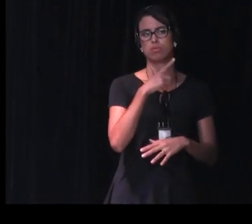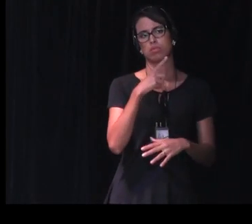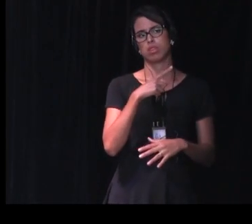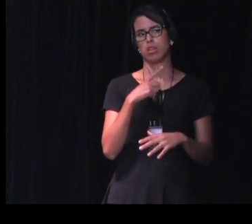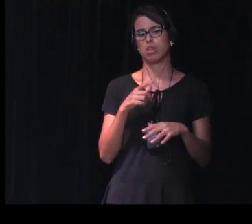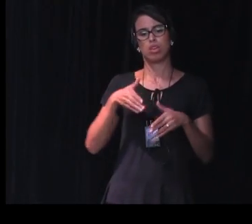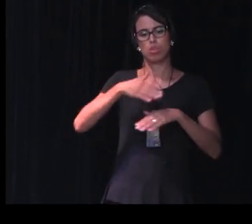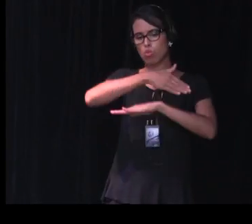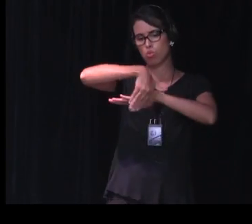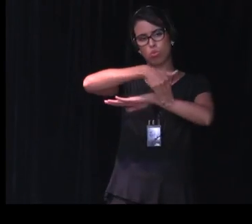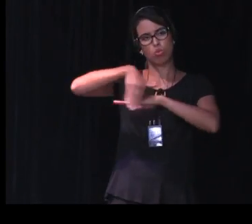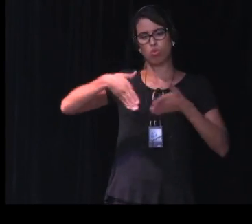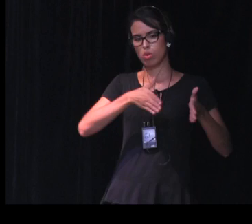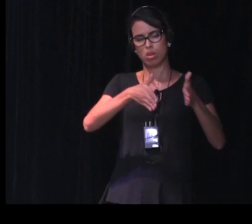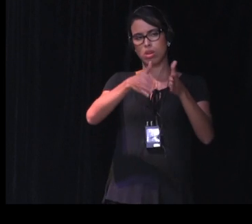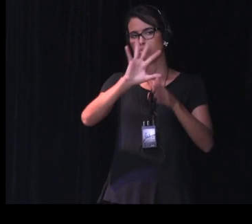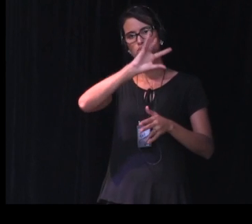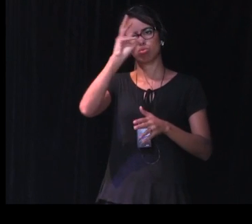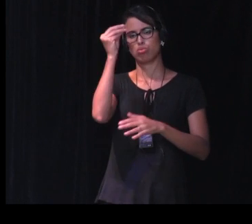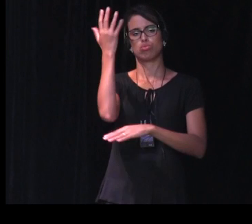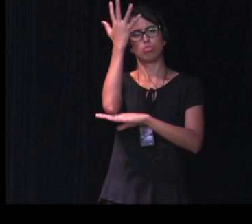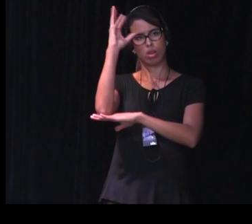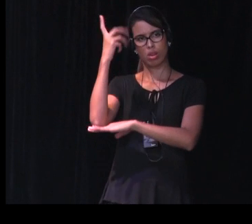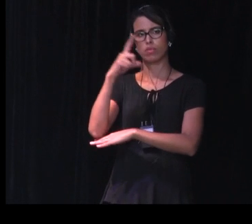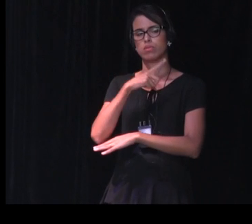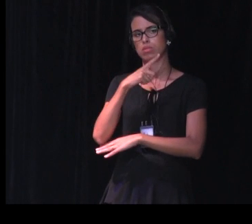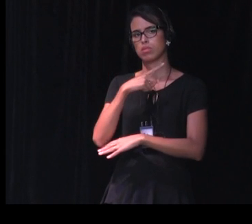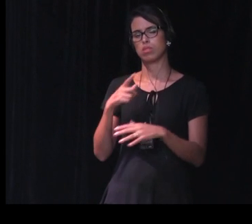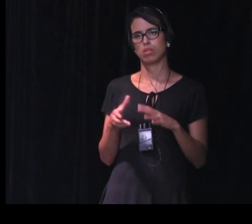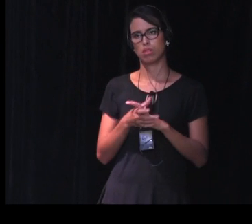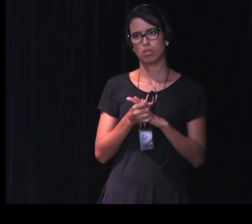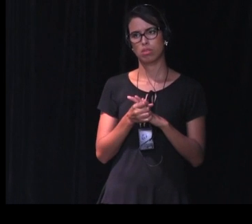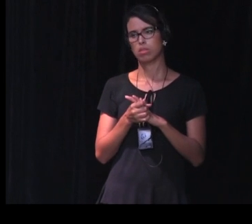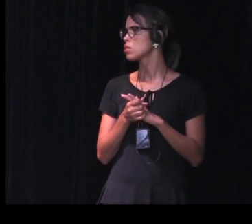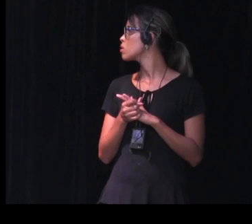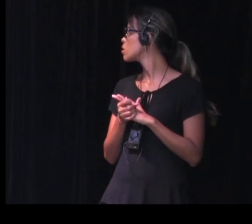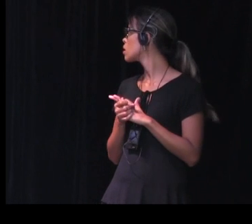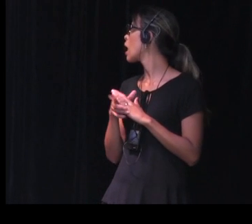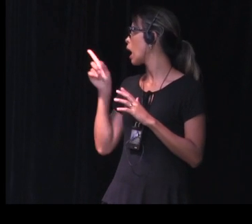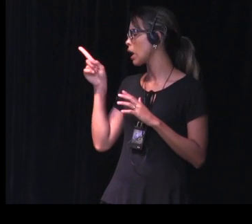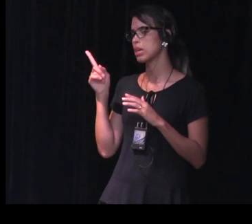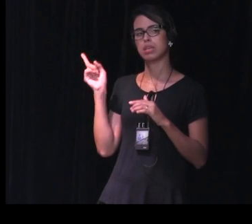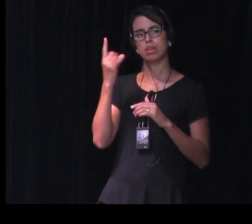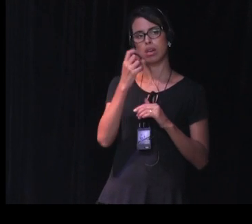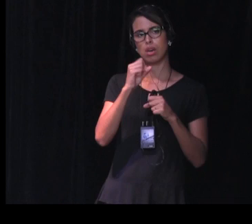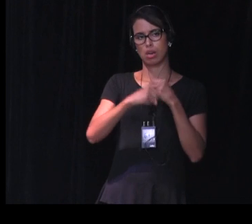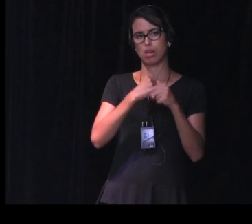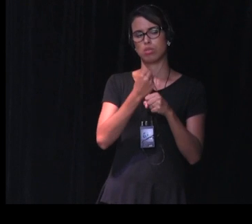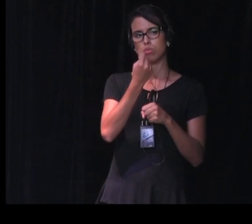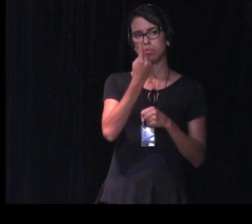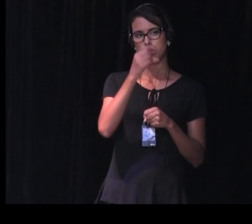árvores. São ruas todas arborizadas. Essa Quinta é